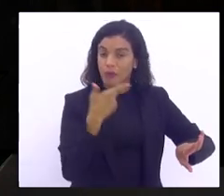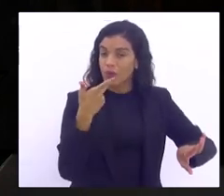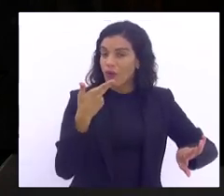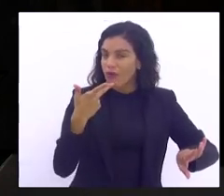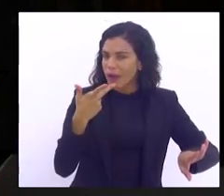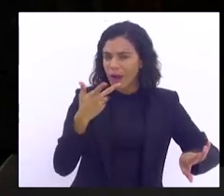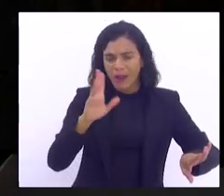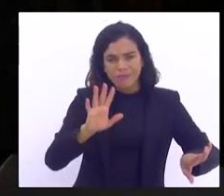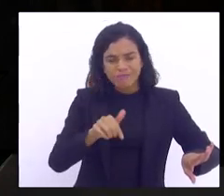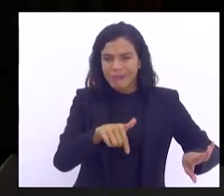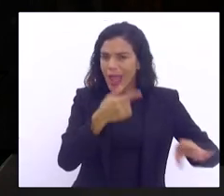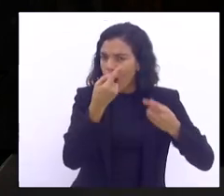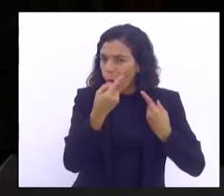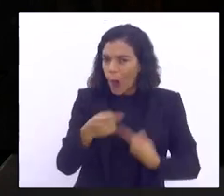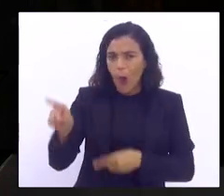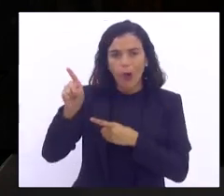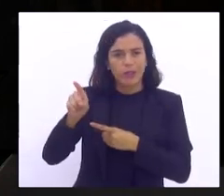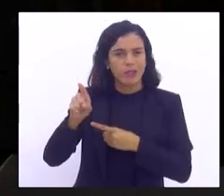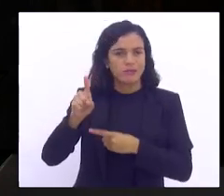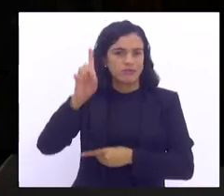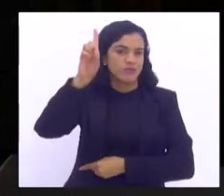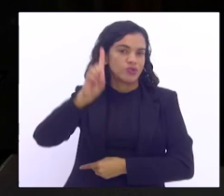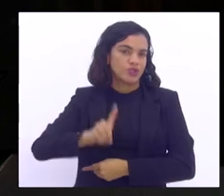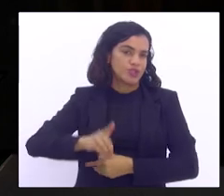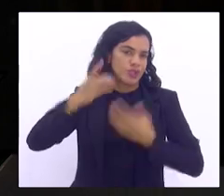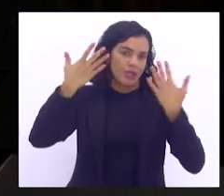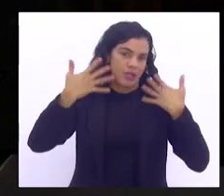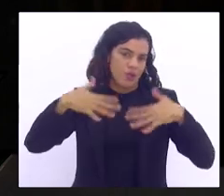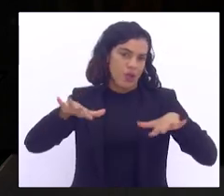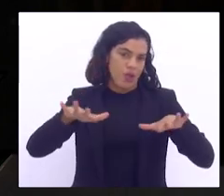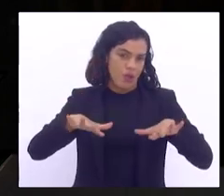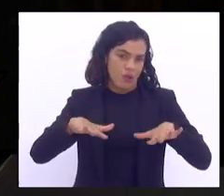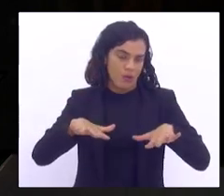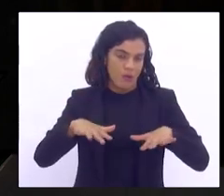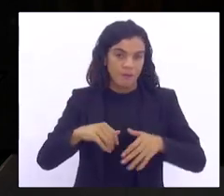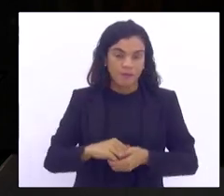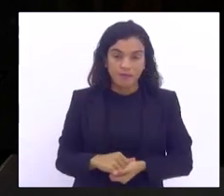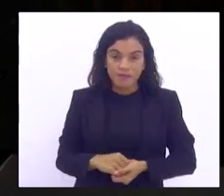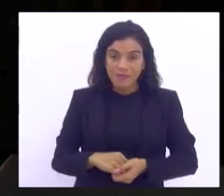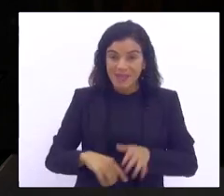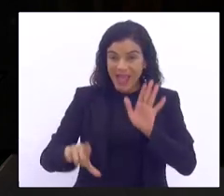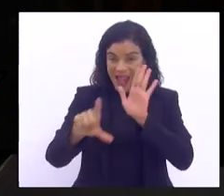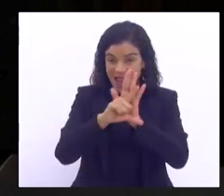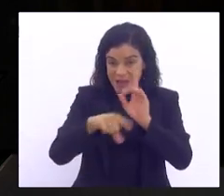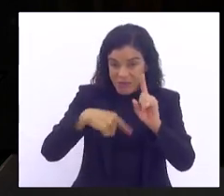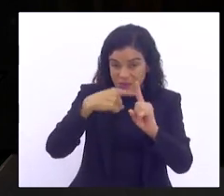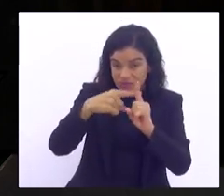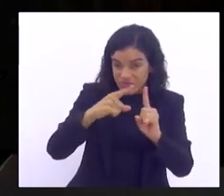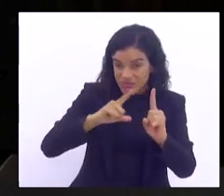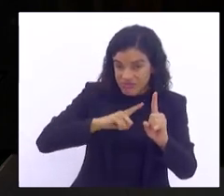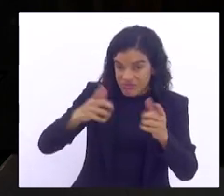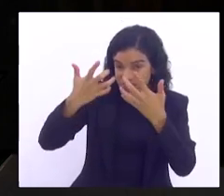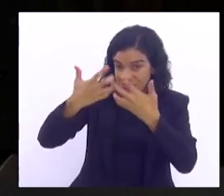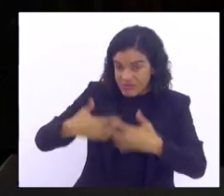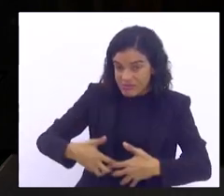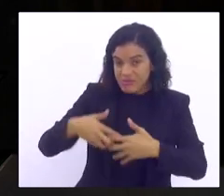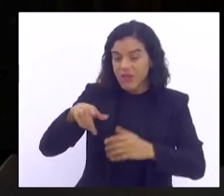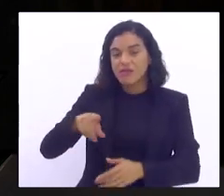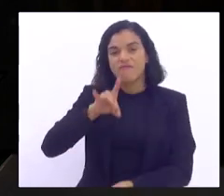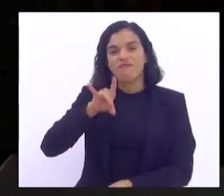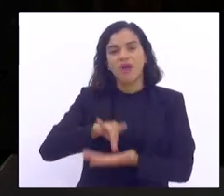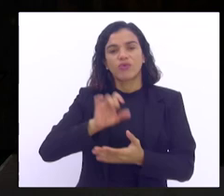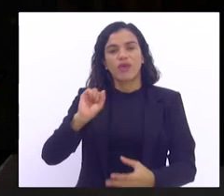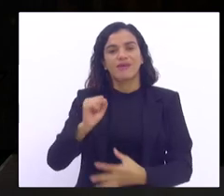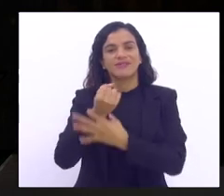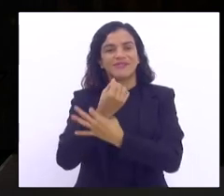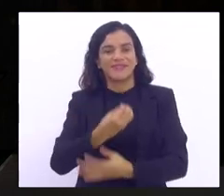uma afronta a um direito natural, que sequer precisaria de uma lei positiva. Se a lei positiva serve, tem que ser para, de fato,